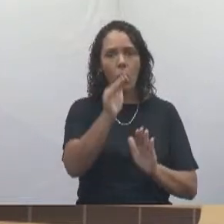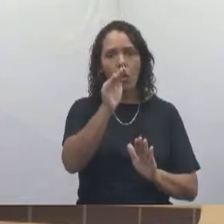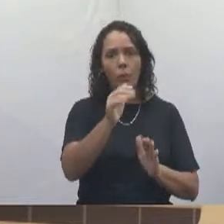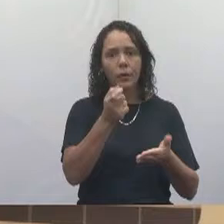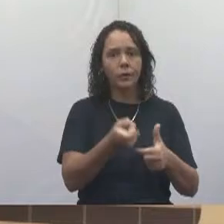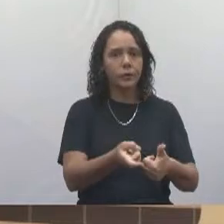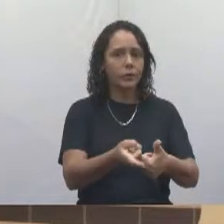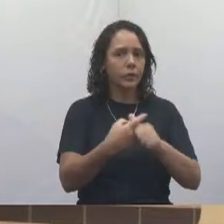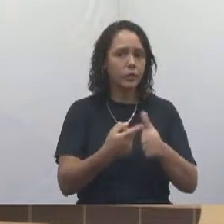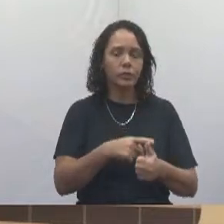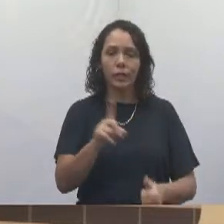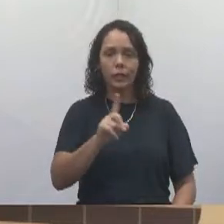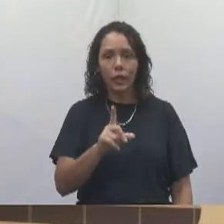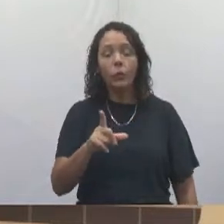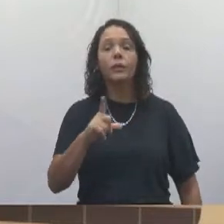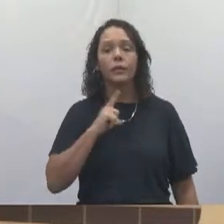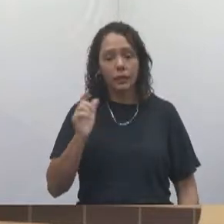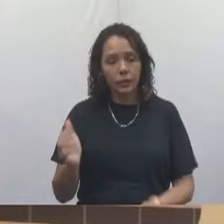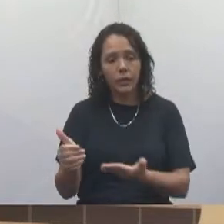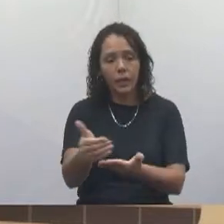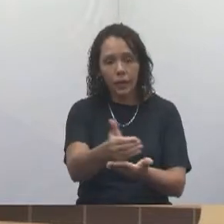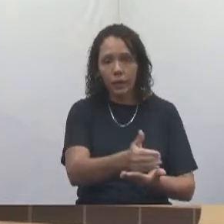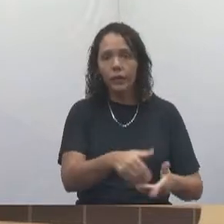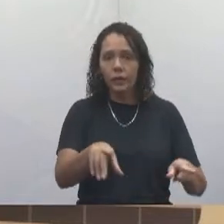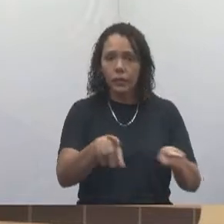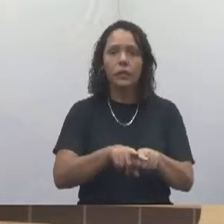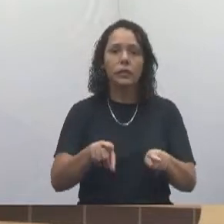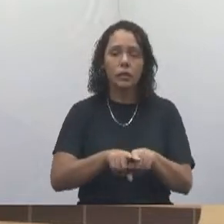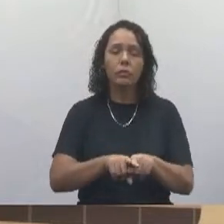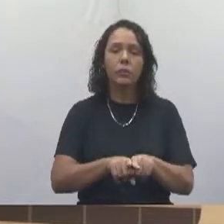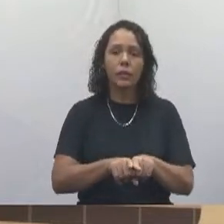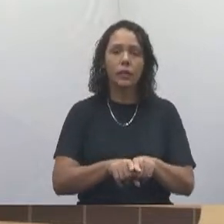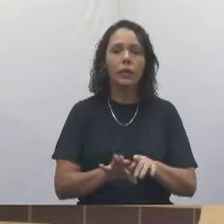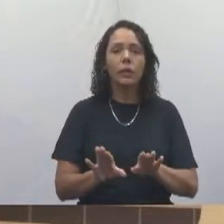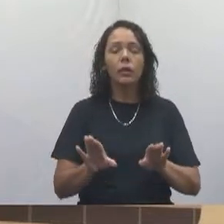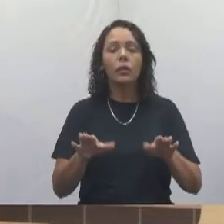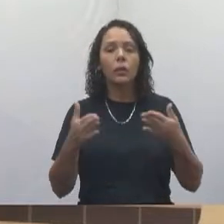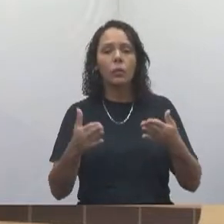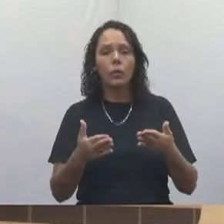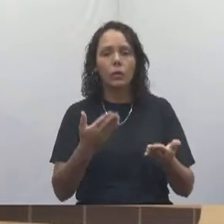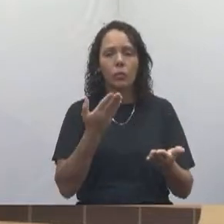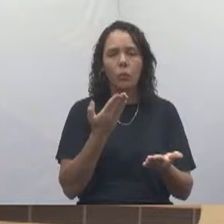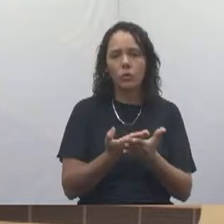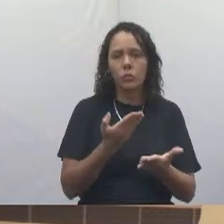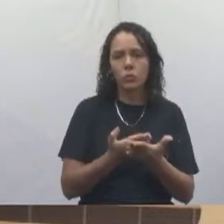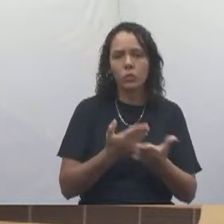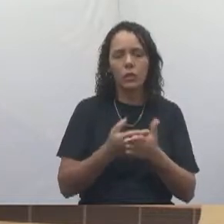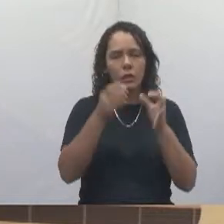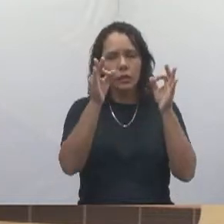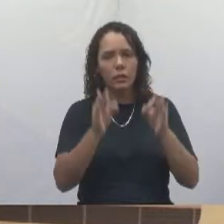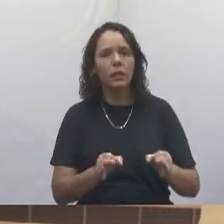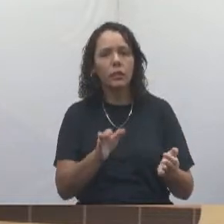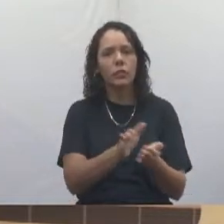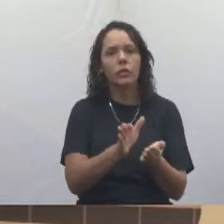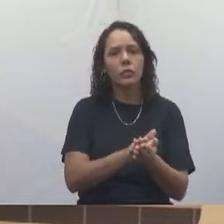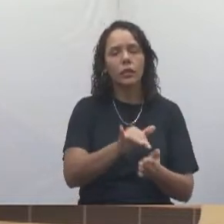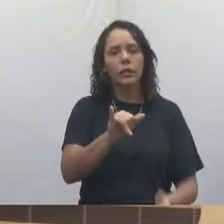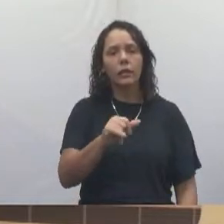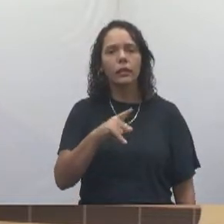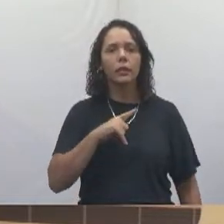vai aumentar também. Está aumentando e vai aumentar. E quando analisa corretamente, Jacareí tem um comprometimento de dívida